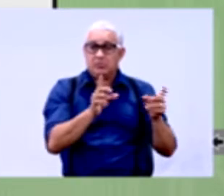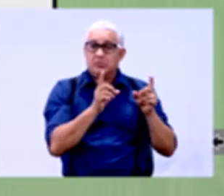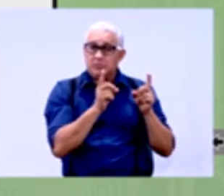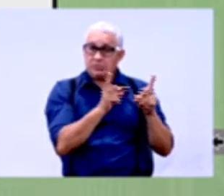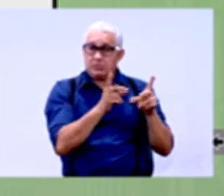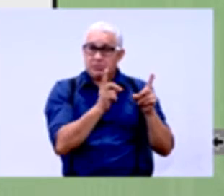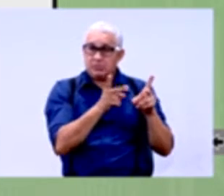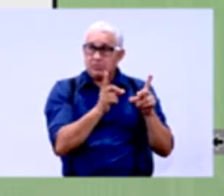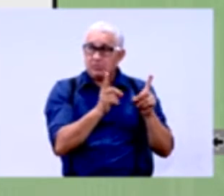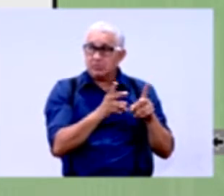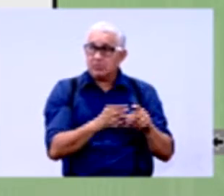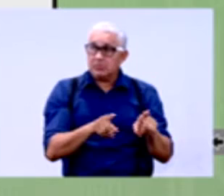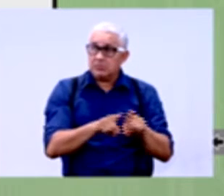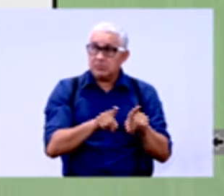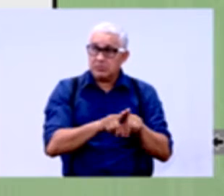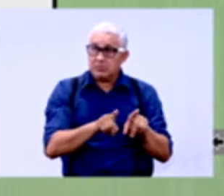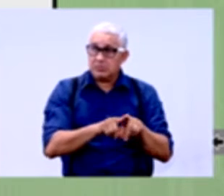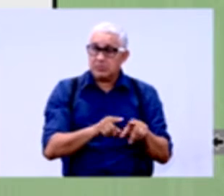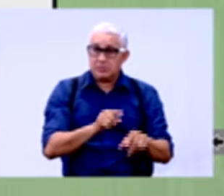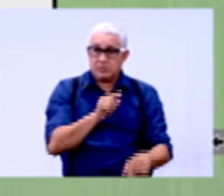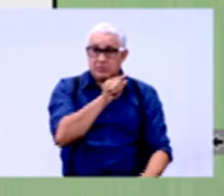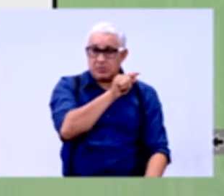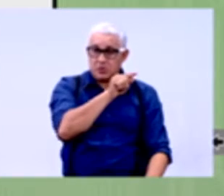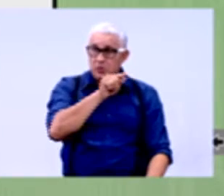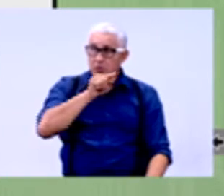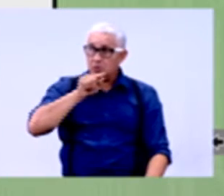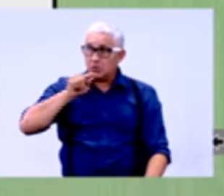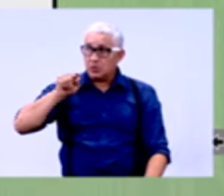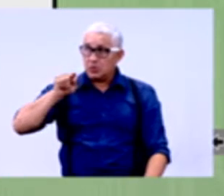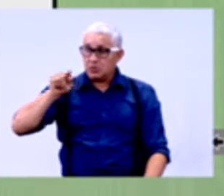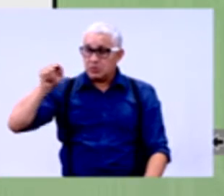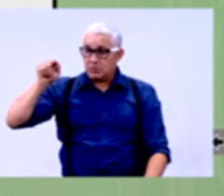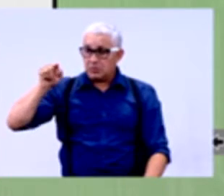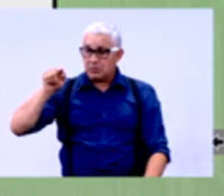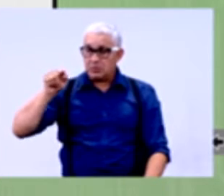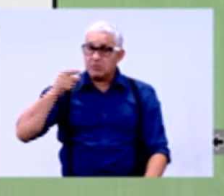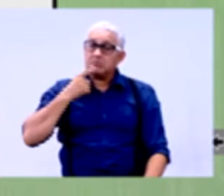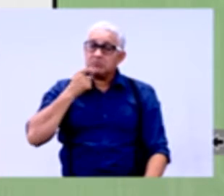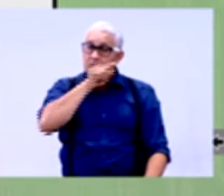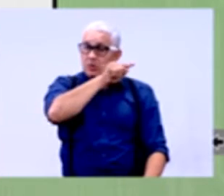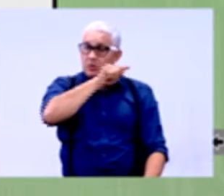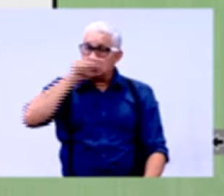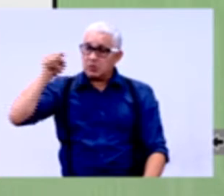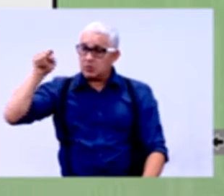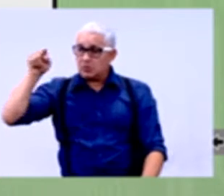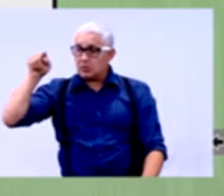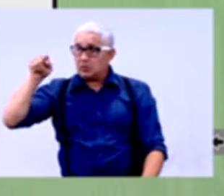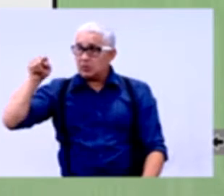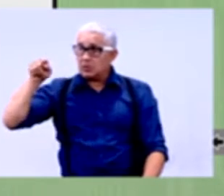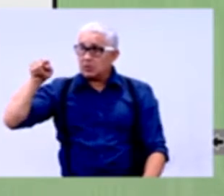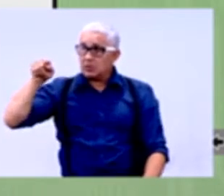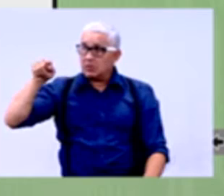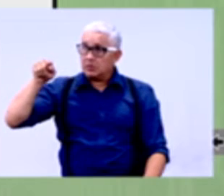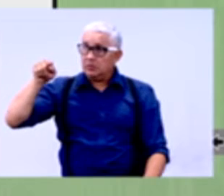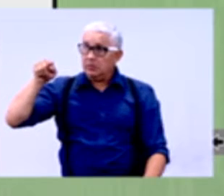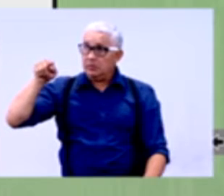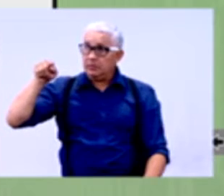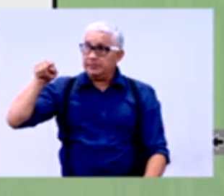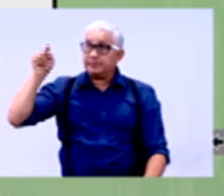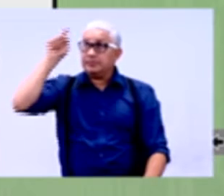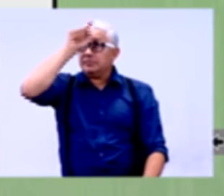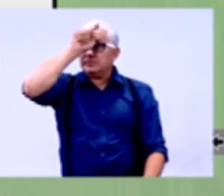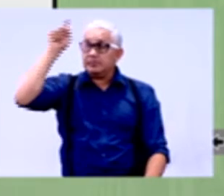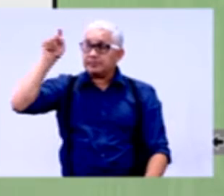está implementado, a setinha está meio apagada aqui, mas ela vai até aqui. E aí aqui, a